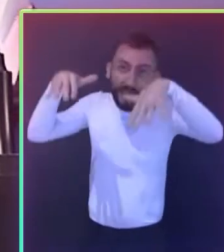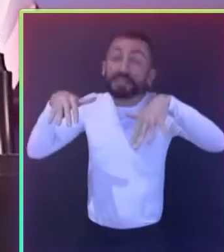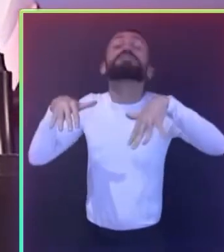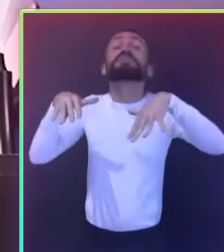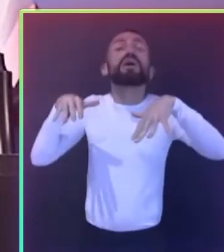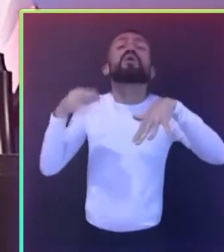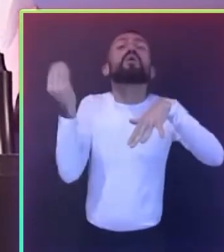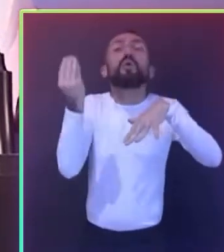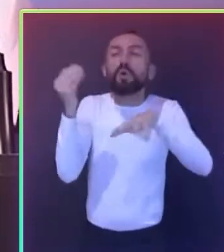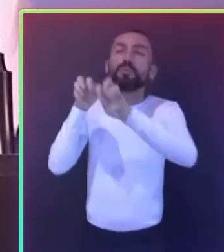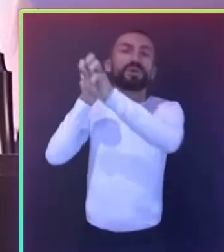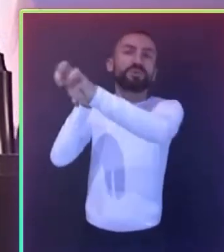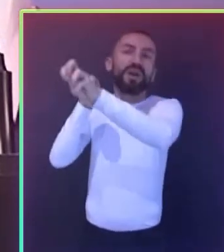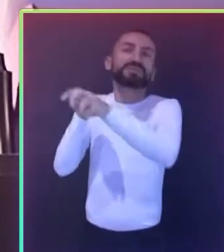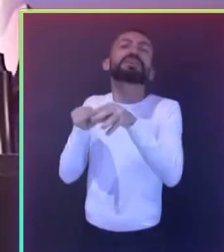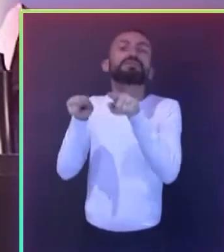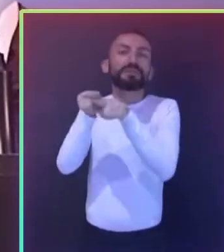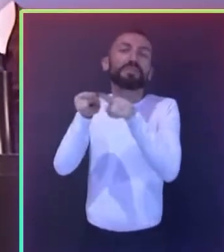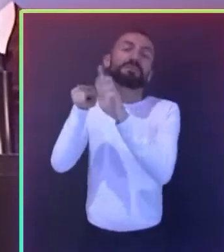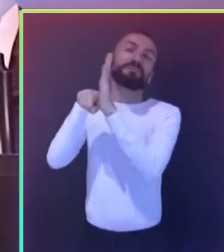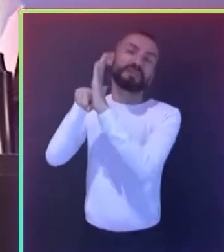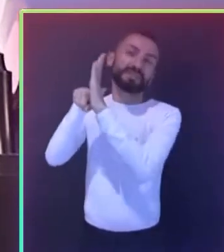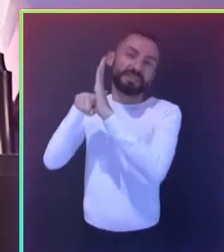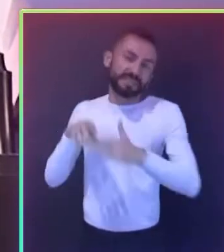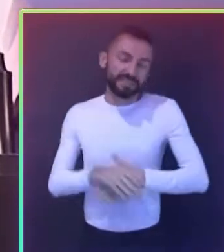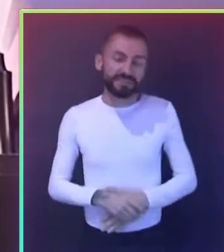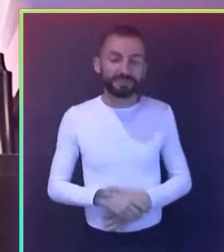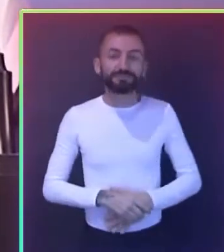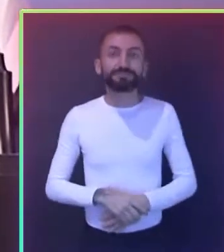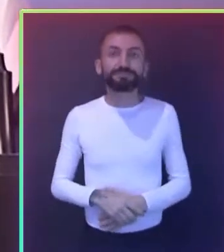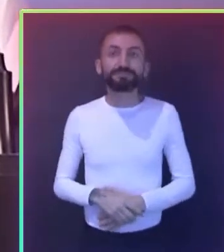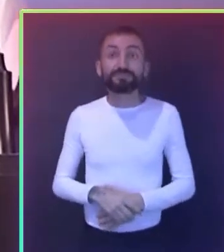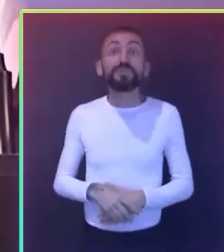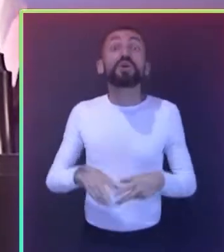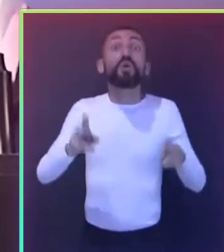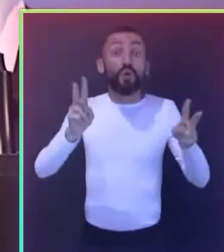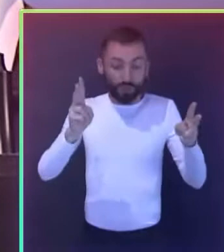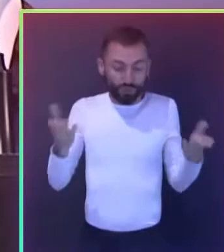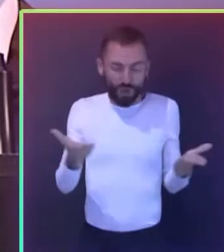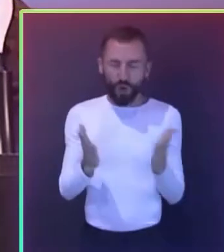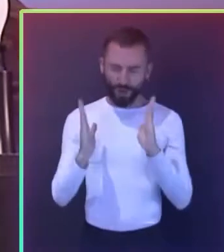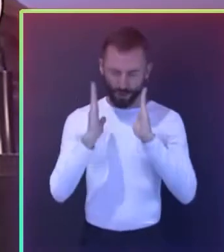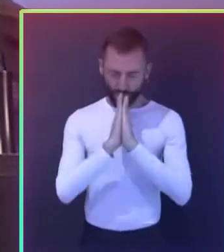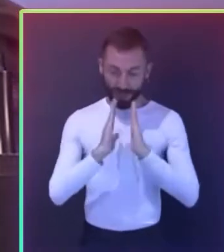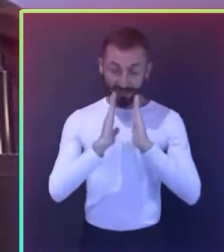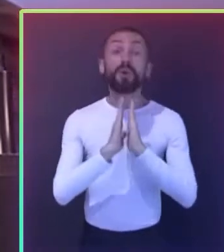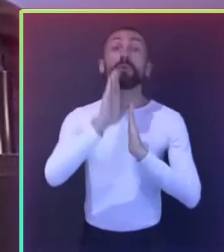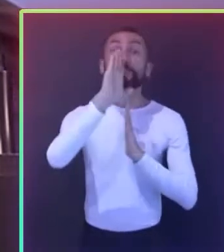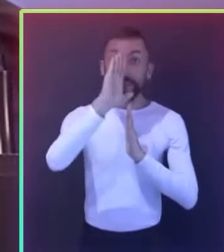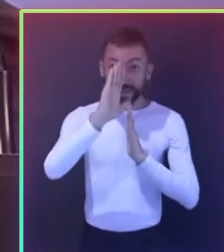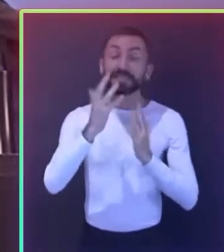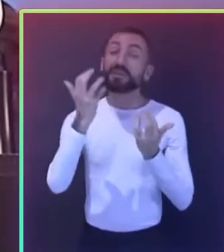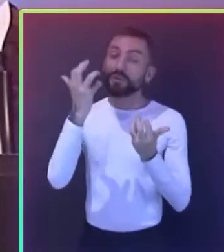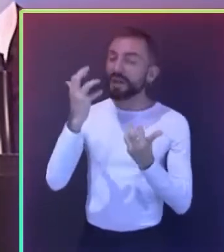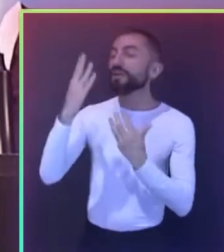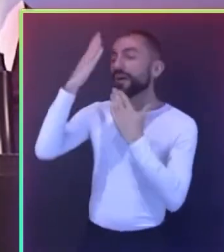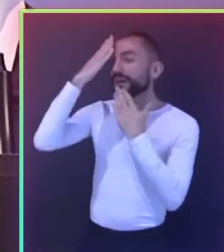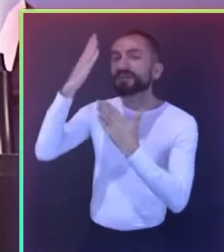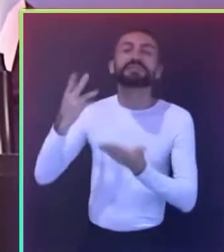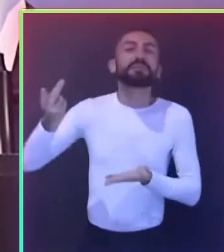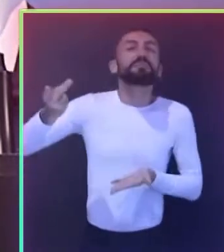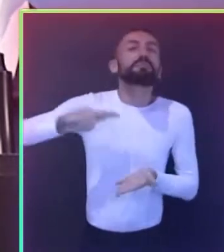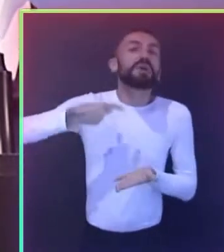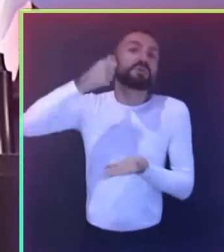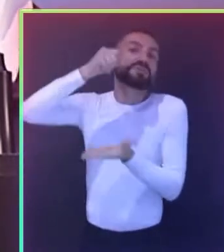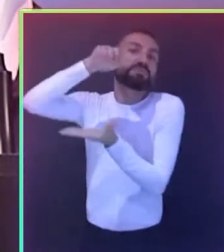pesquisa eu não poderia prosseguir esta oração sem antes agradecer a minha esposa